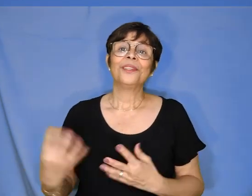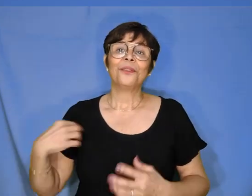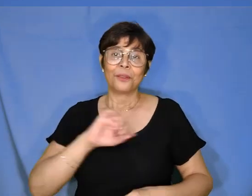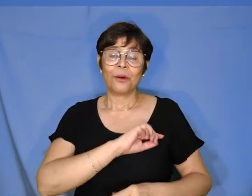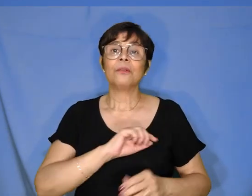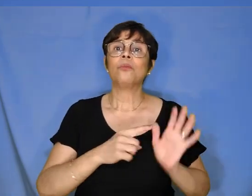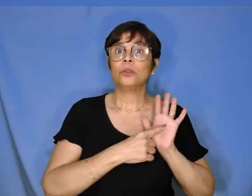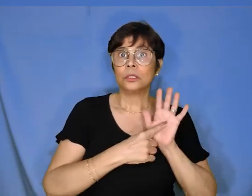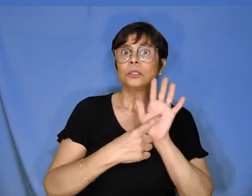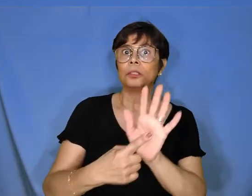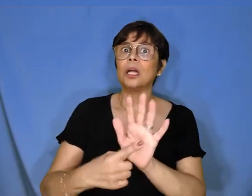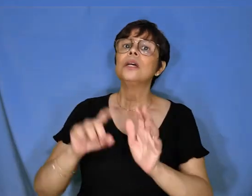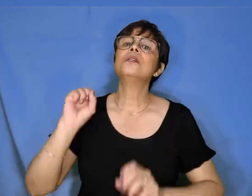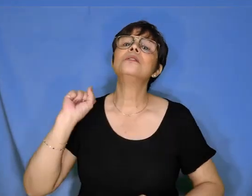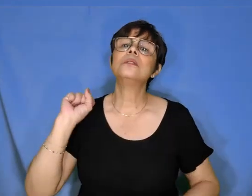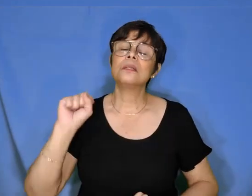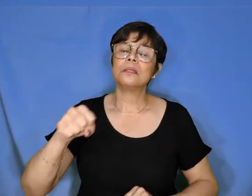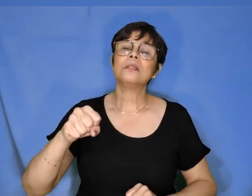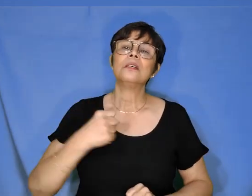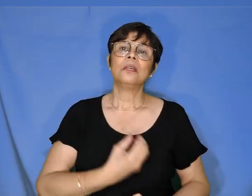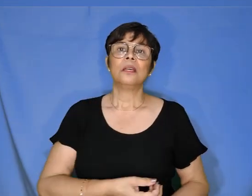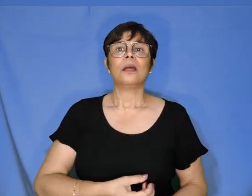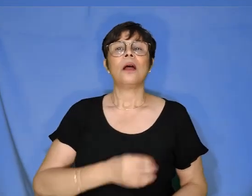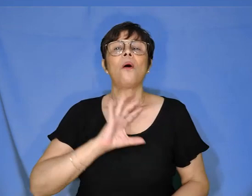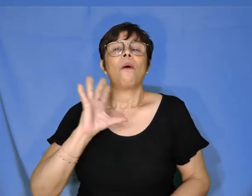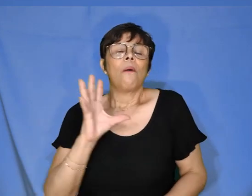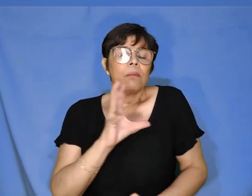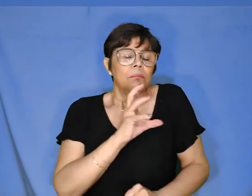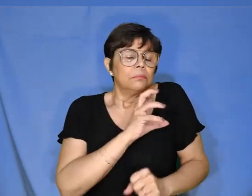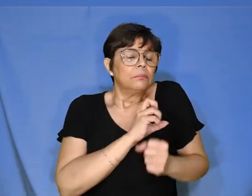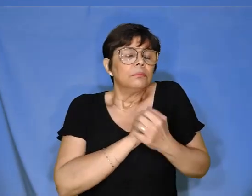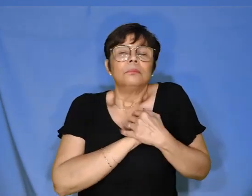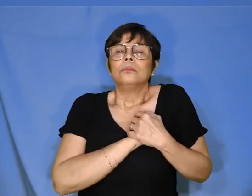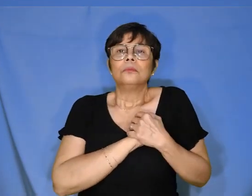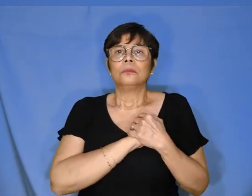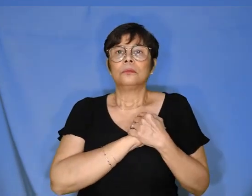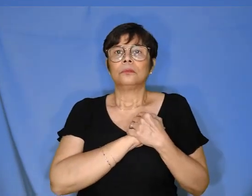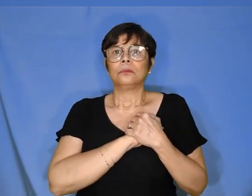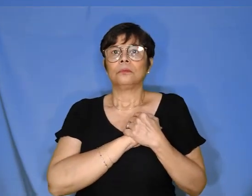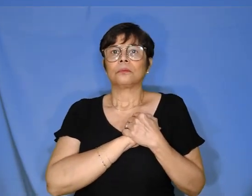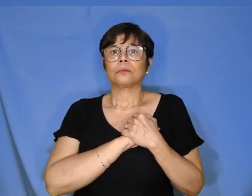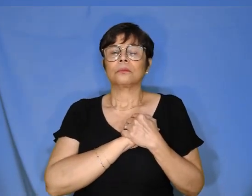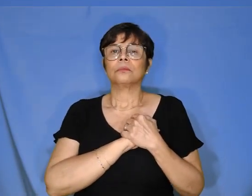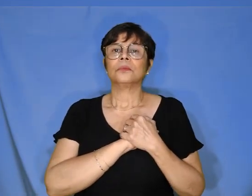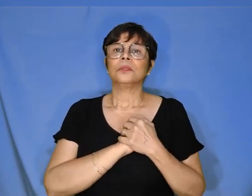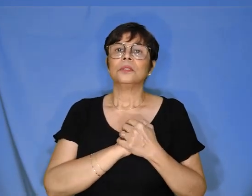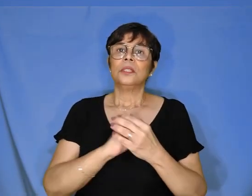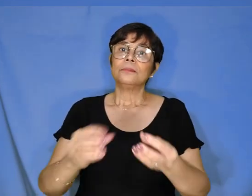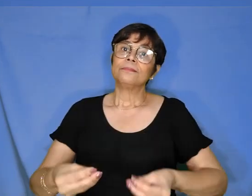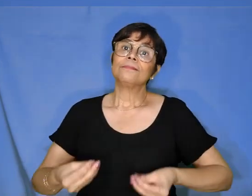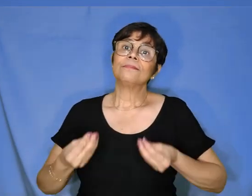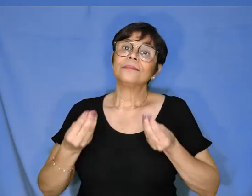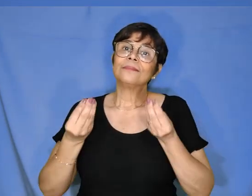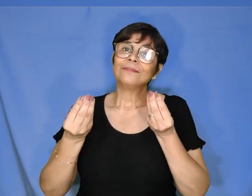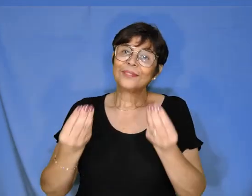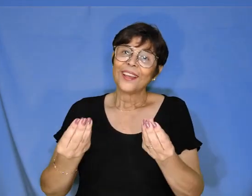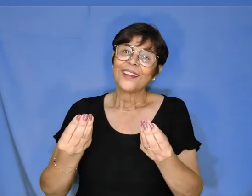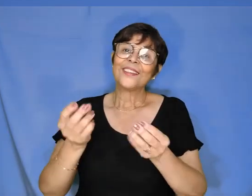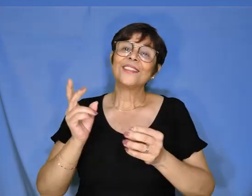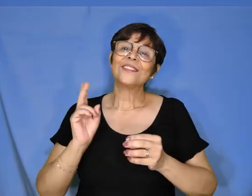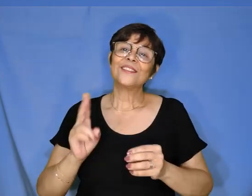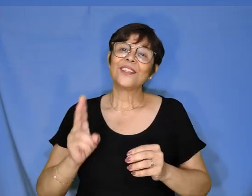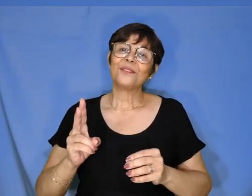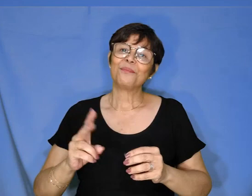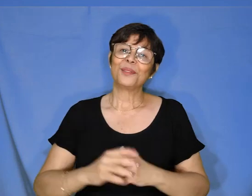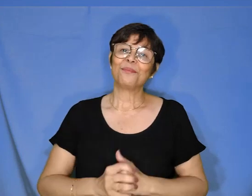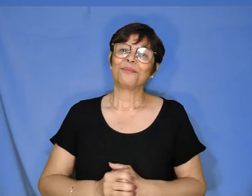sujeita. Ela mostra, a gente diz sempre: quer saber quem é fulano? Quer saber quem é alguém? Dá-lhe poder. Que o poder é que coloca a gente no